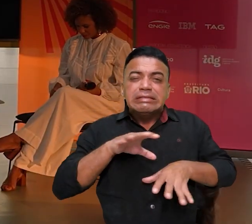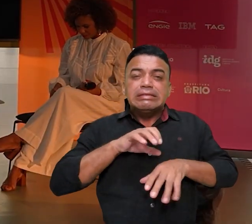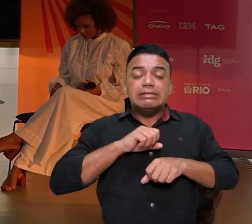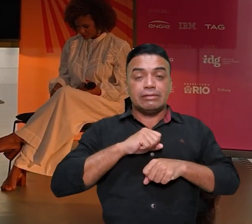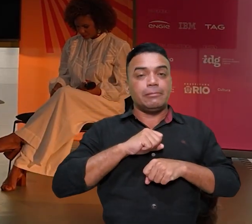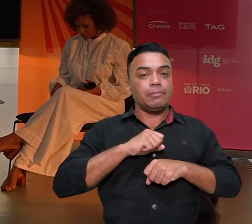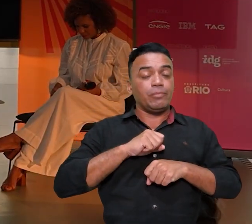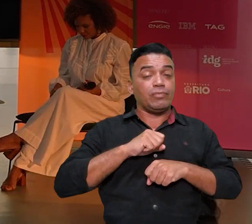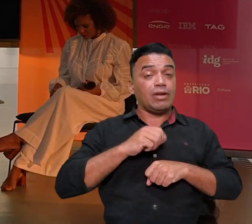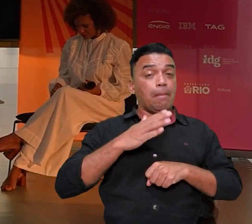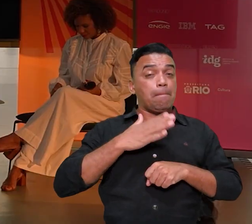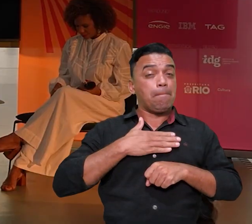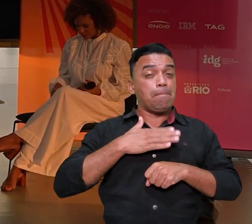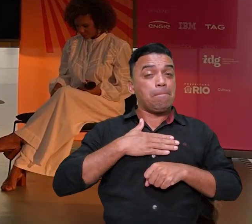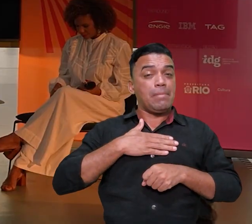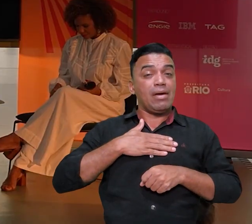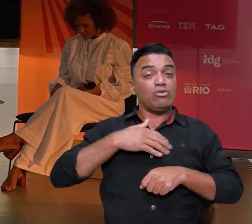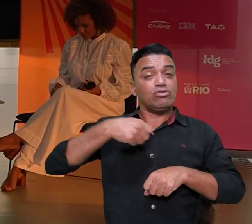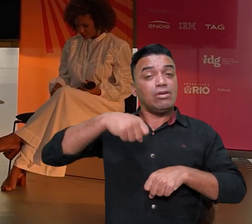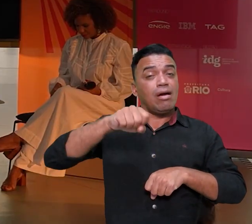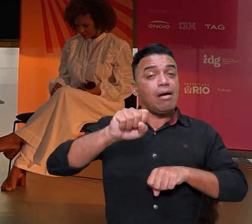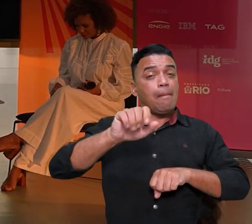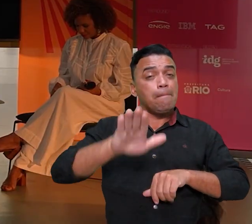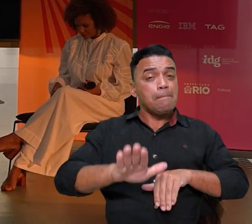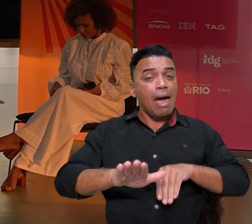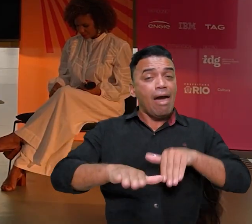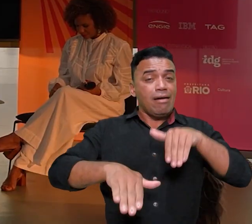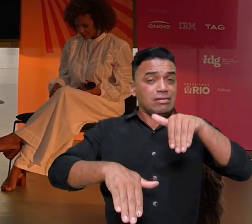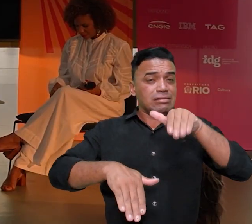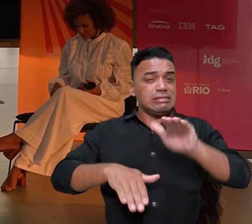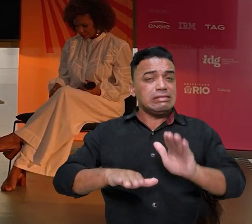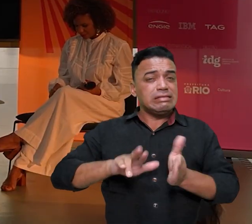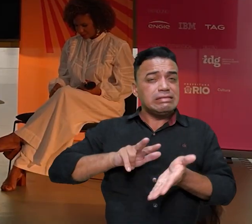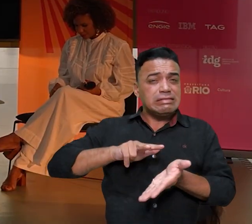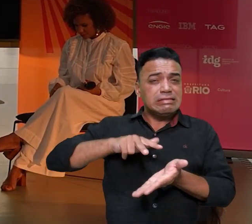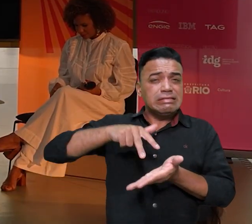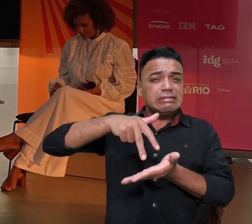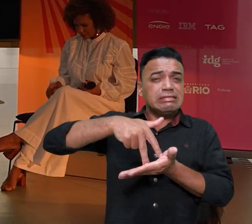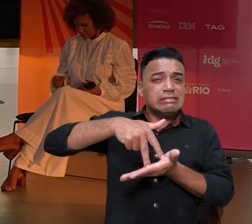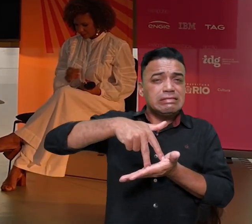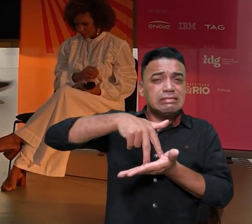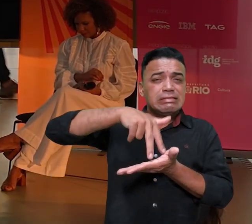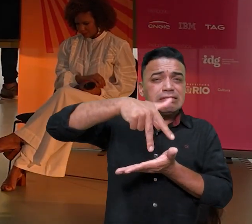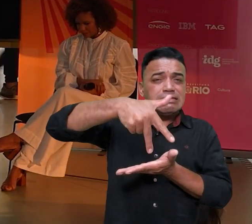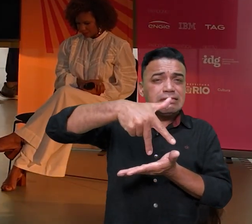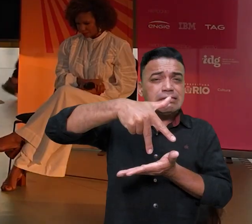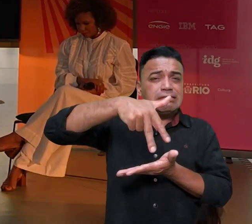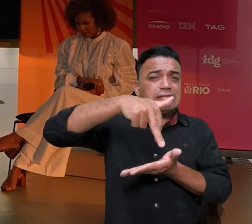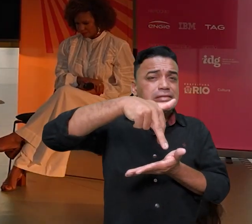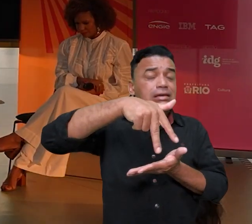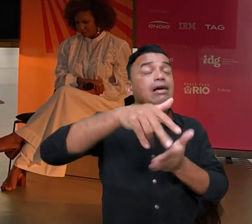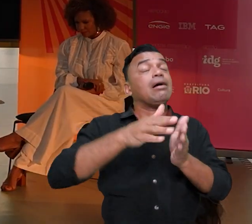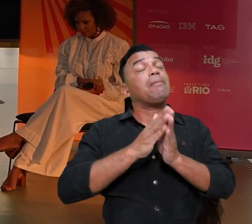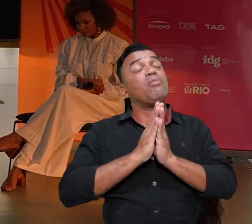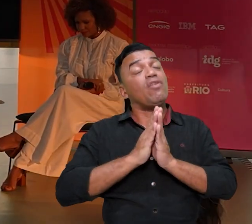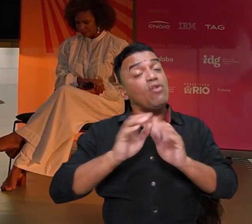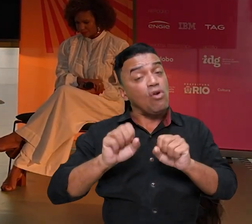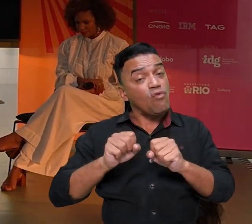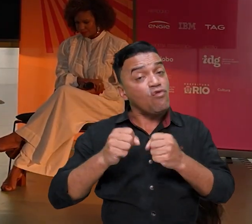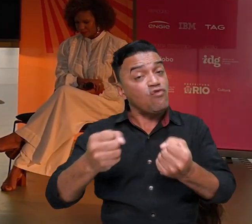Quando os meus pés abrandarem na marcha, por favor, não me